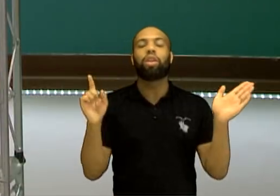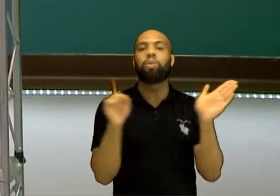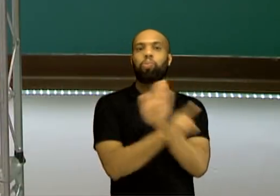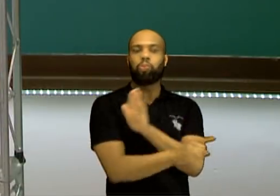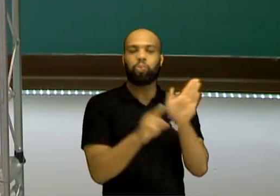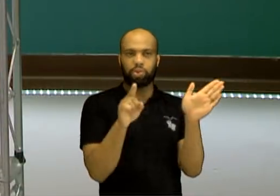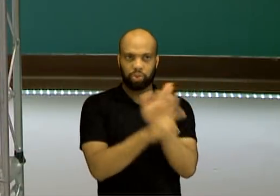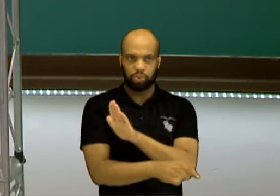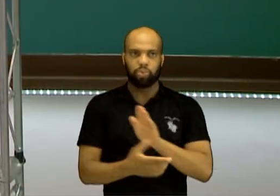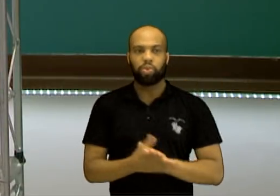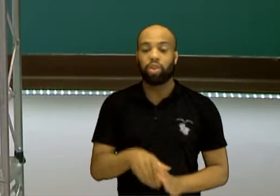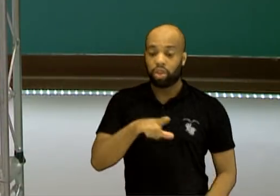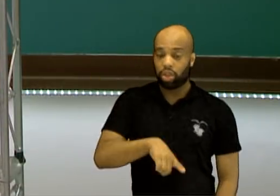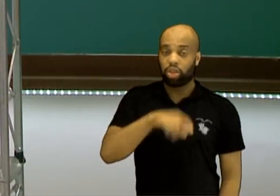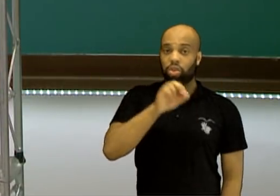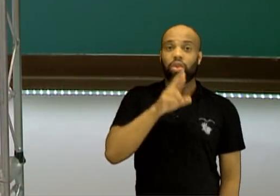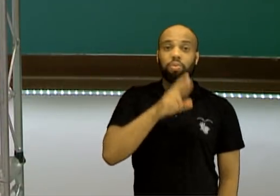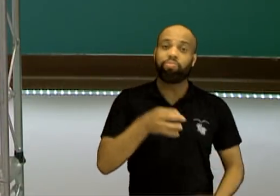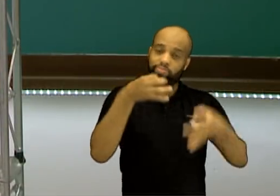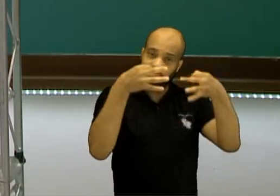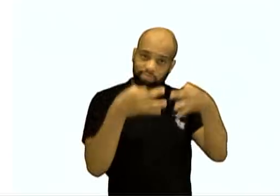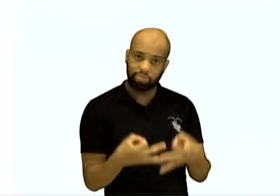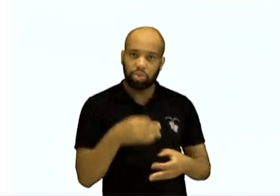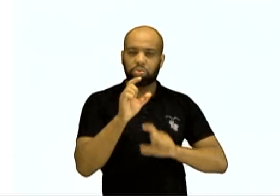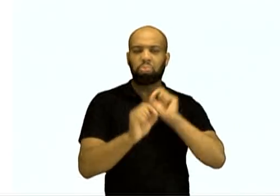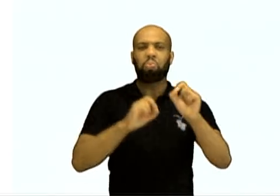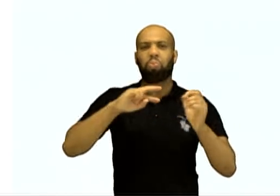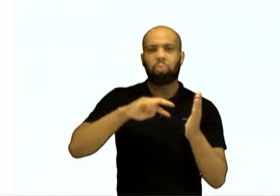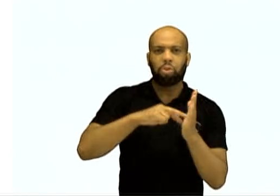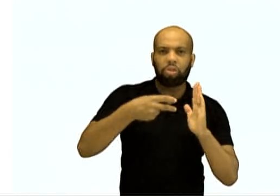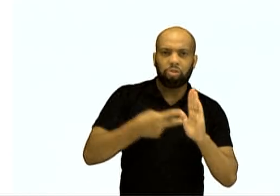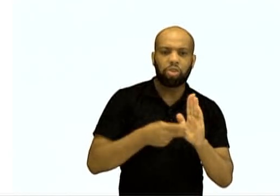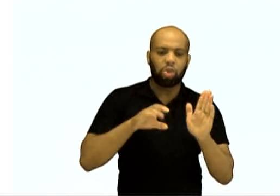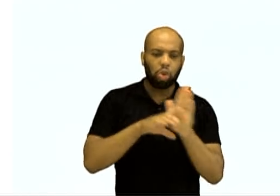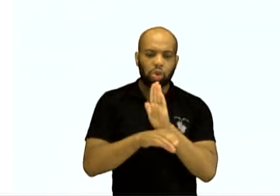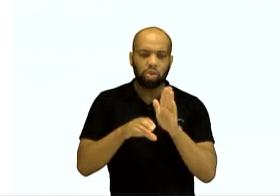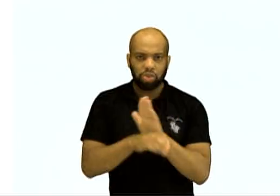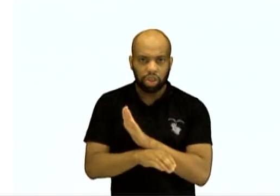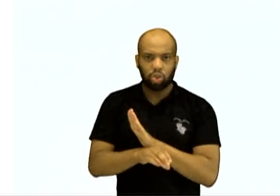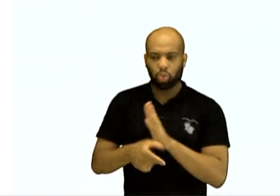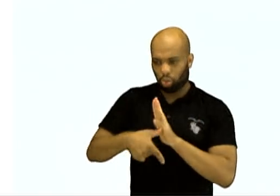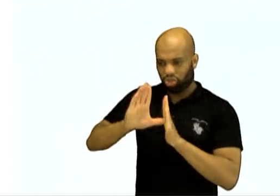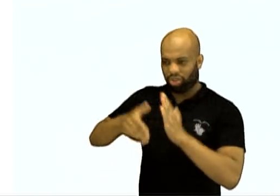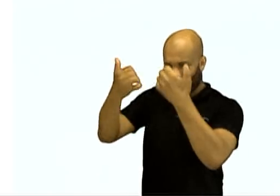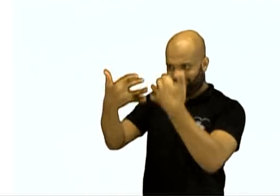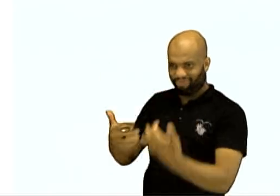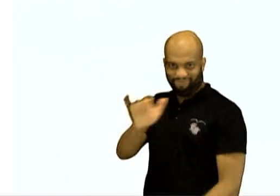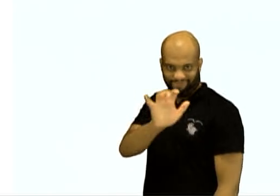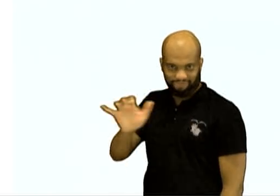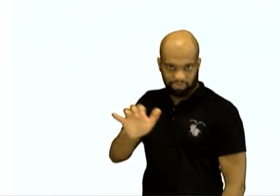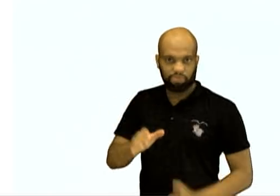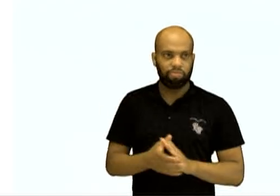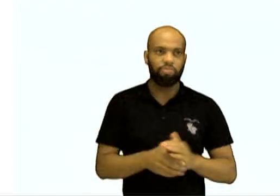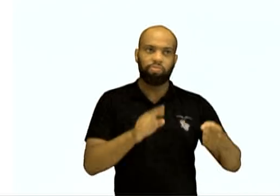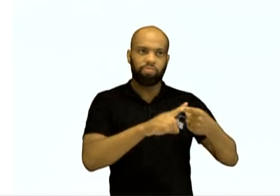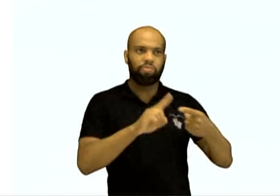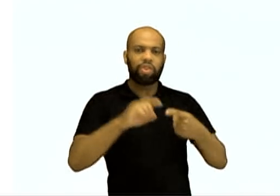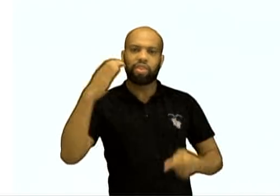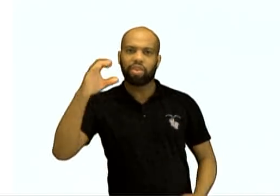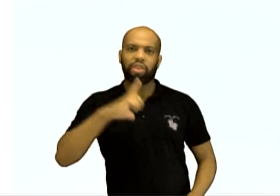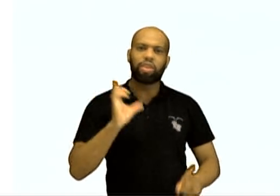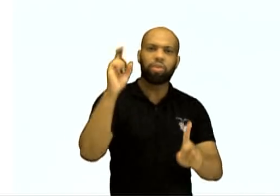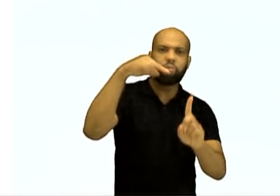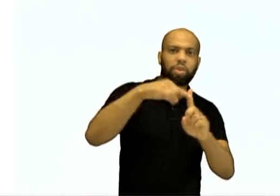quiz. Assinale a alternativa correta no que diz respeito ao conceito de geopolítica. Letra A, ciência que tem por